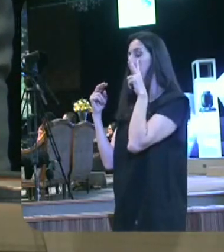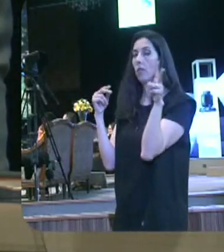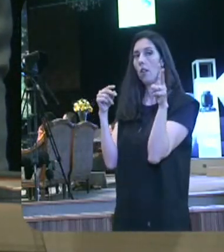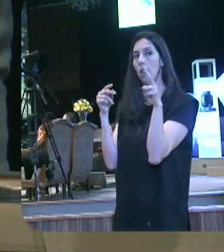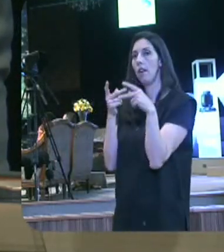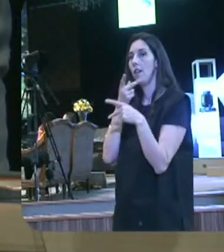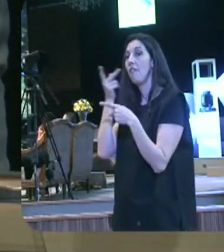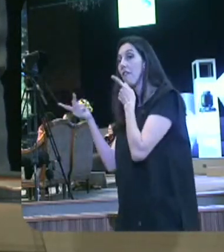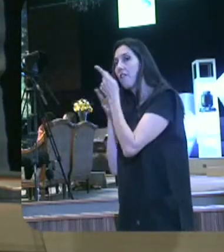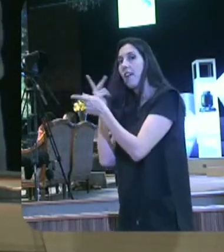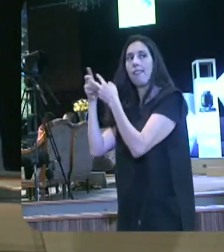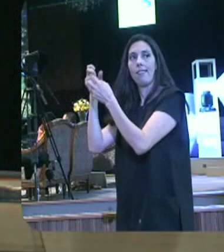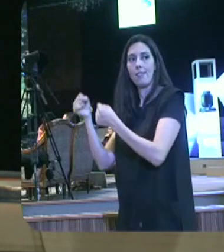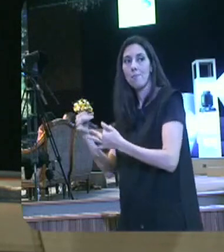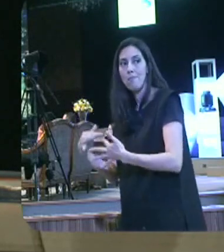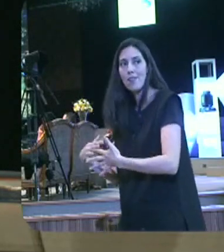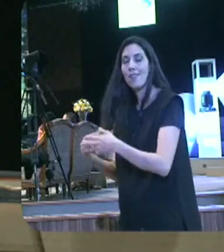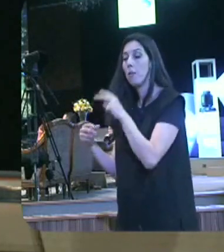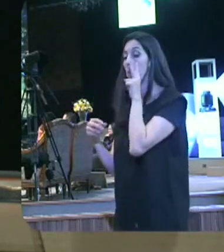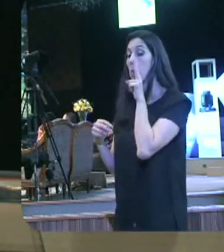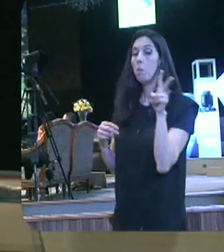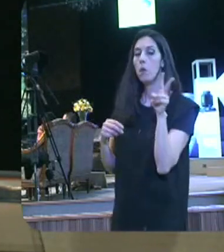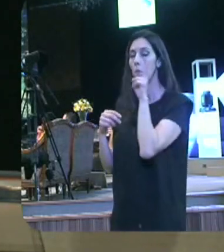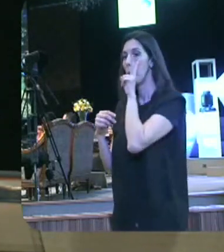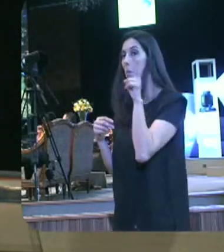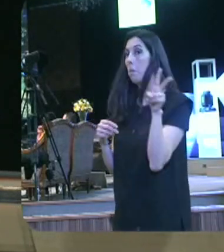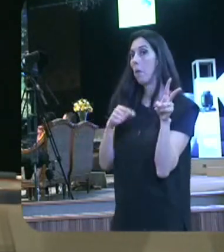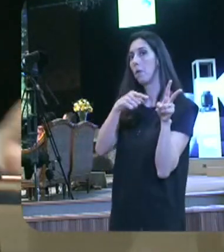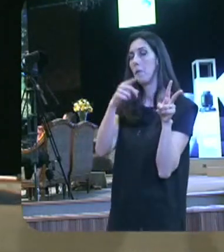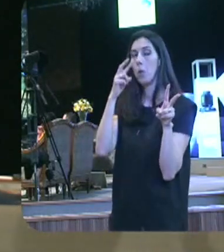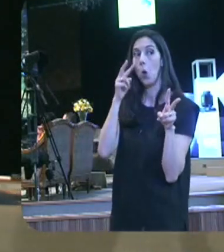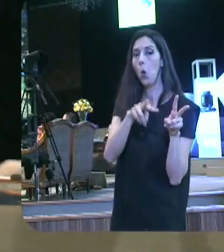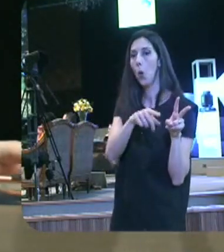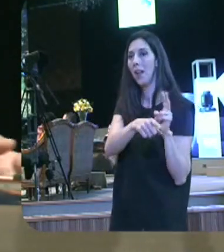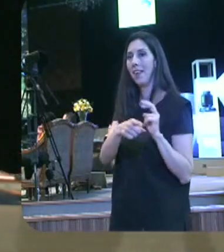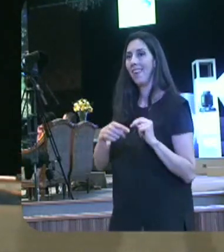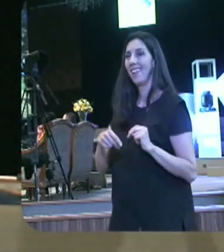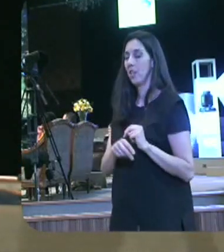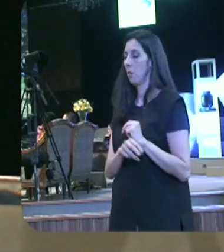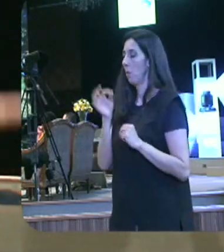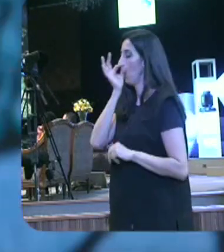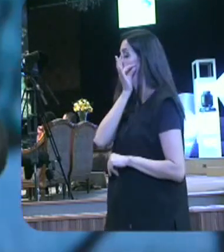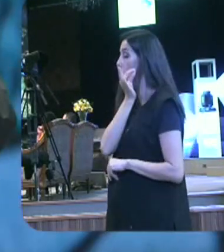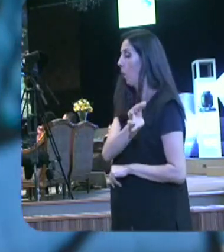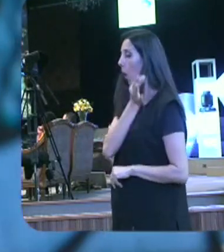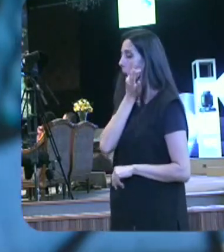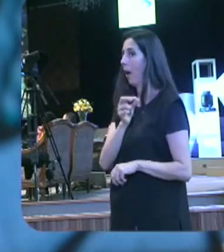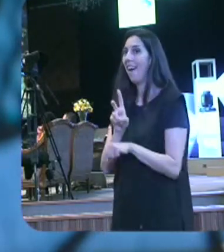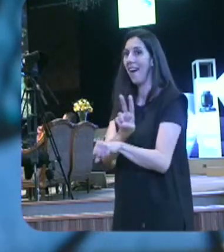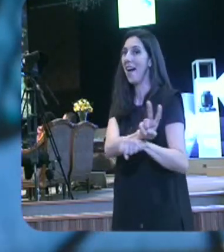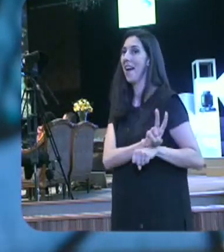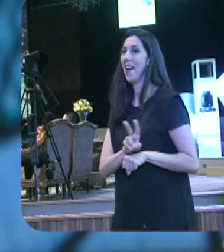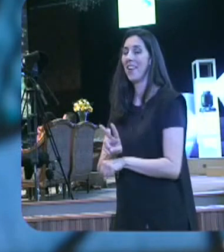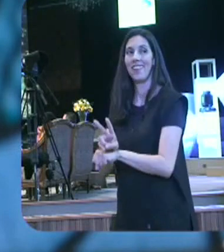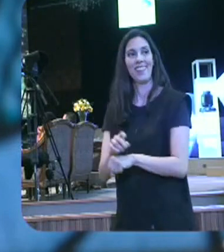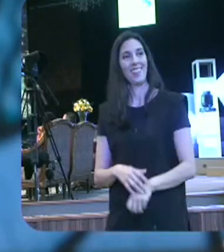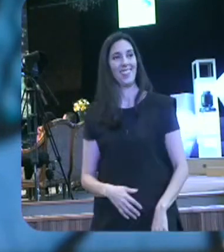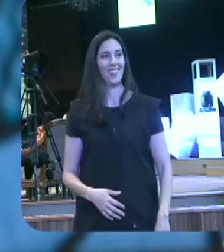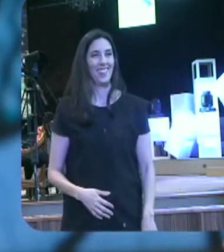não tirava os olhos da menina. E quando eu estava meditando nesse texto, eu me lembrei dessa